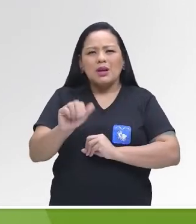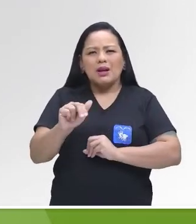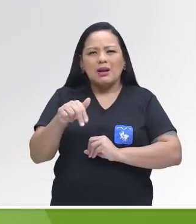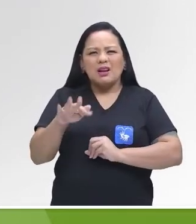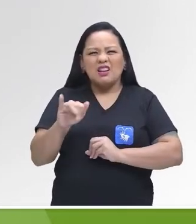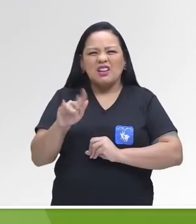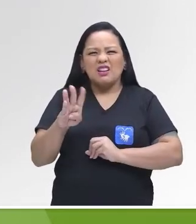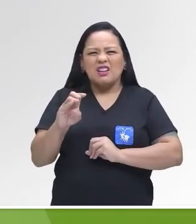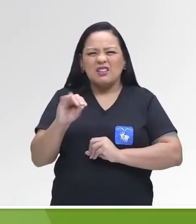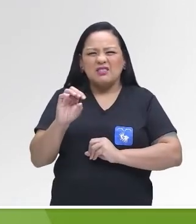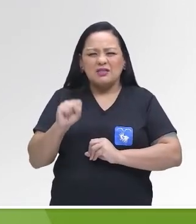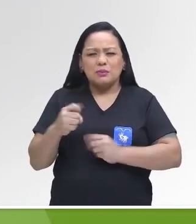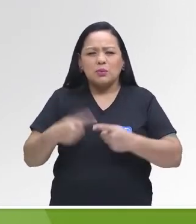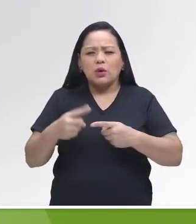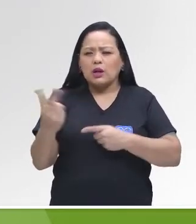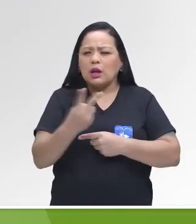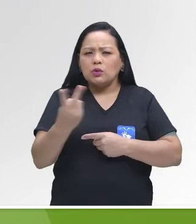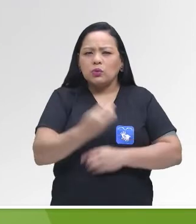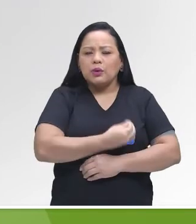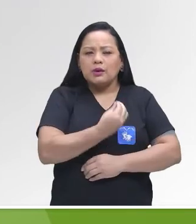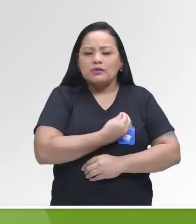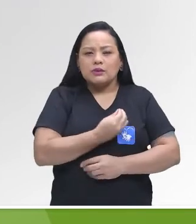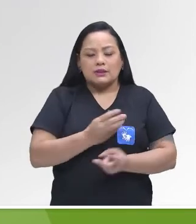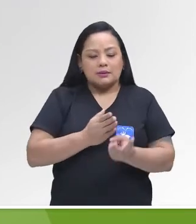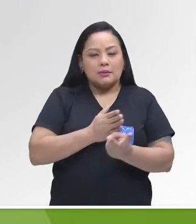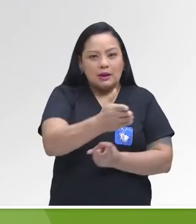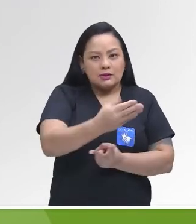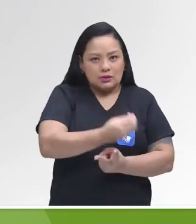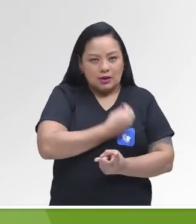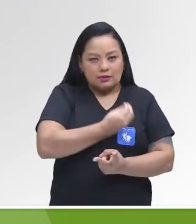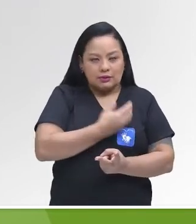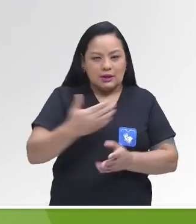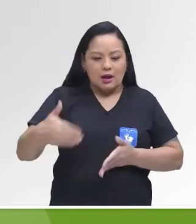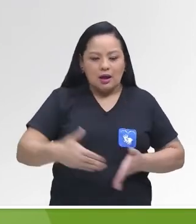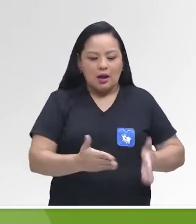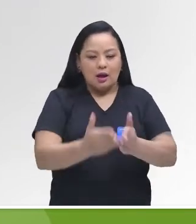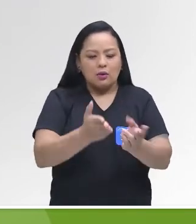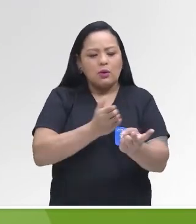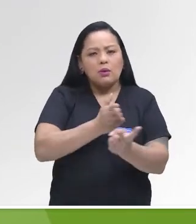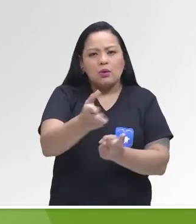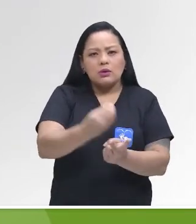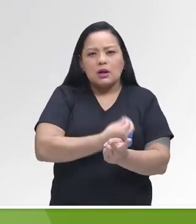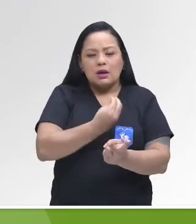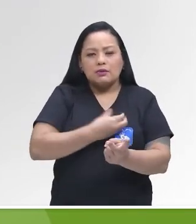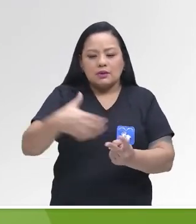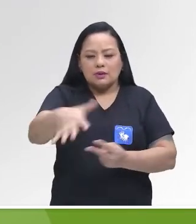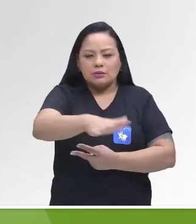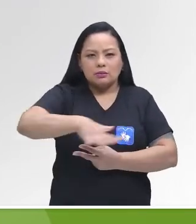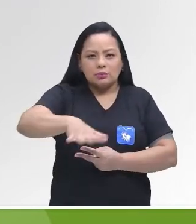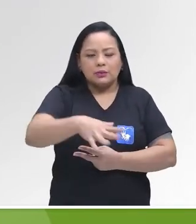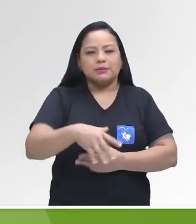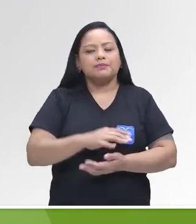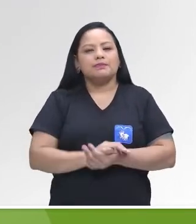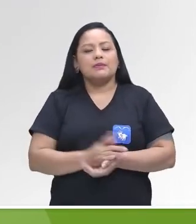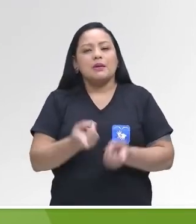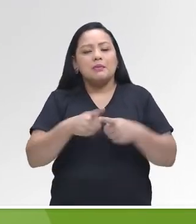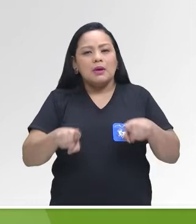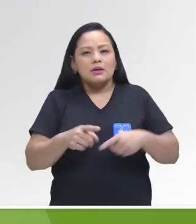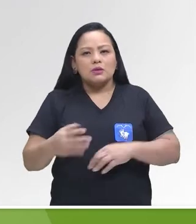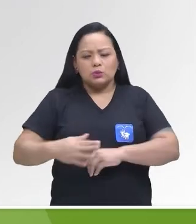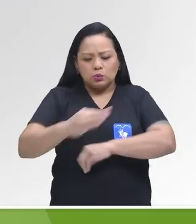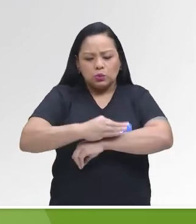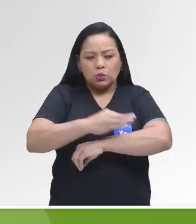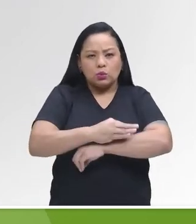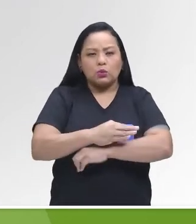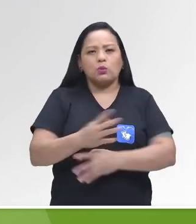têm uma vida dupla, né? Parte da vida deles é na água e a outra parte é no ambiente terrestre. Mas mesmo quando eles chegam na